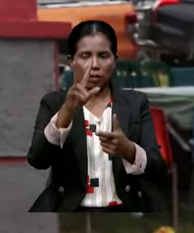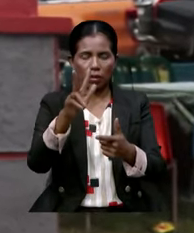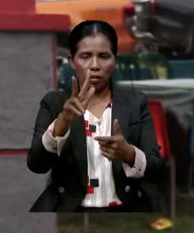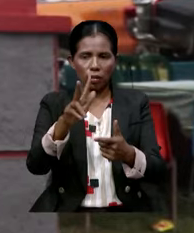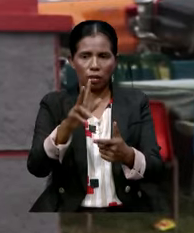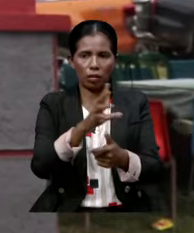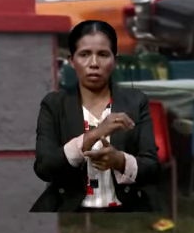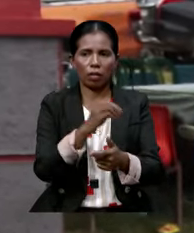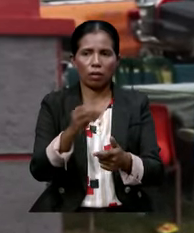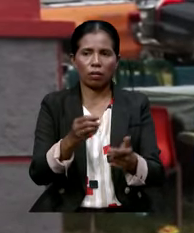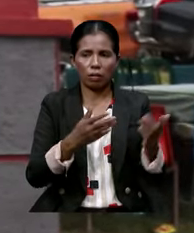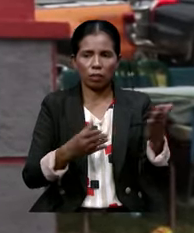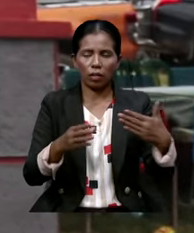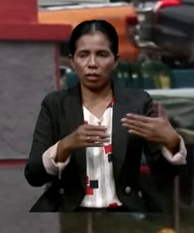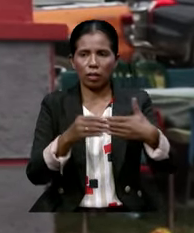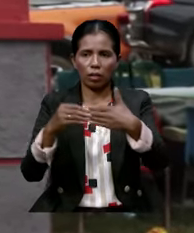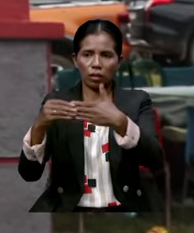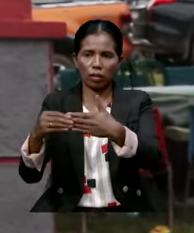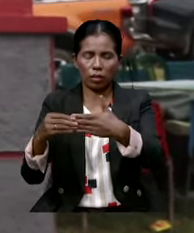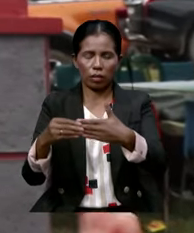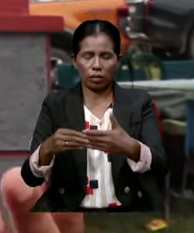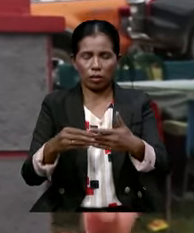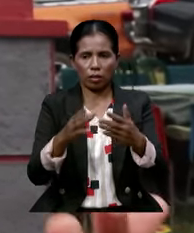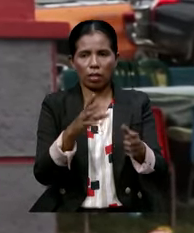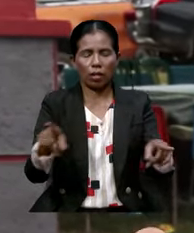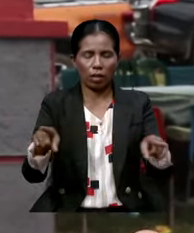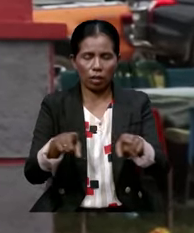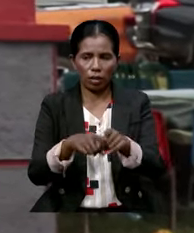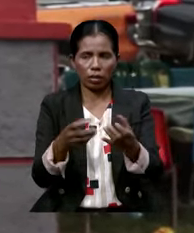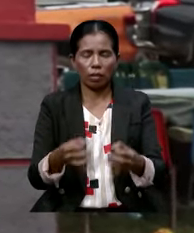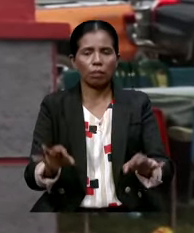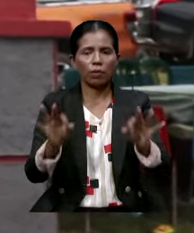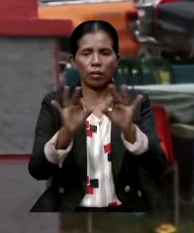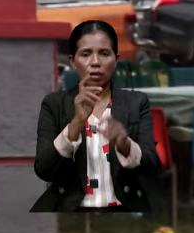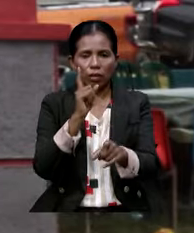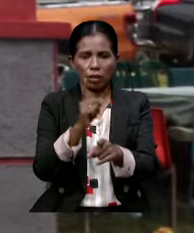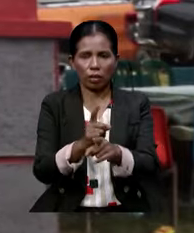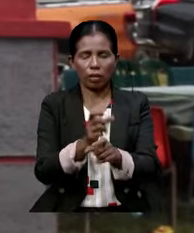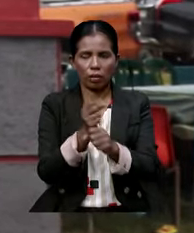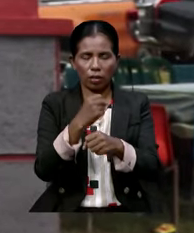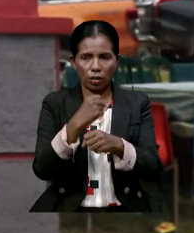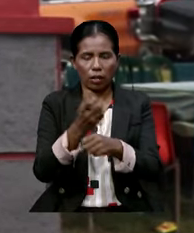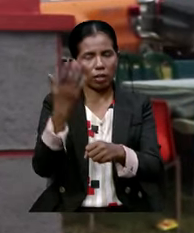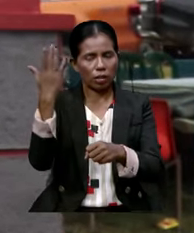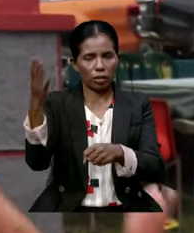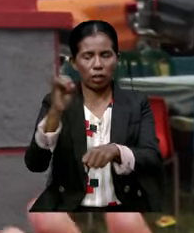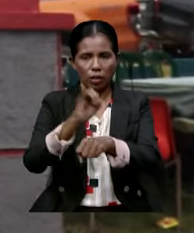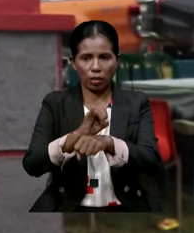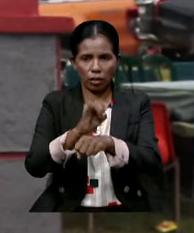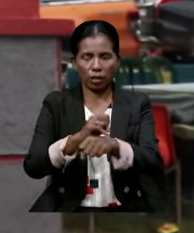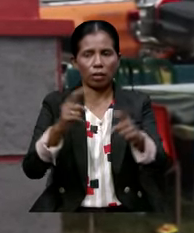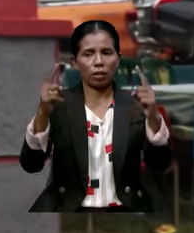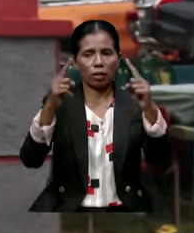nebe atu hodi ukun o governa. Ida ne maksai hena san principi ida nebe kodi halo iha uma creda ba iha